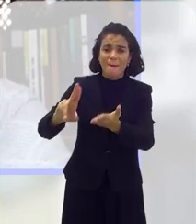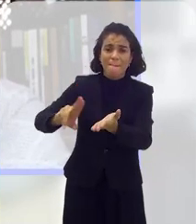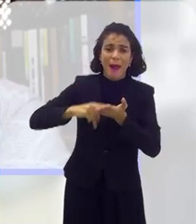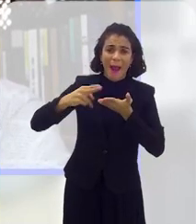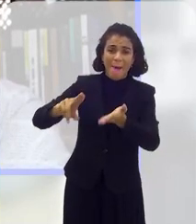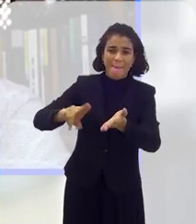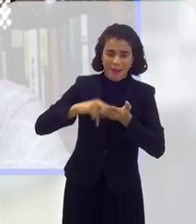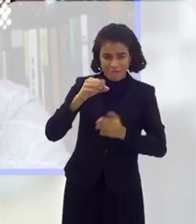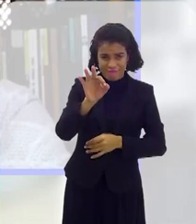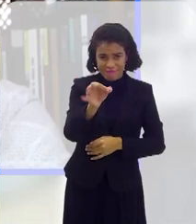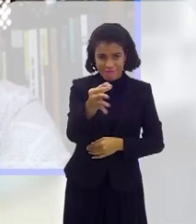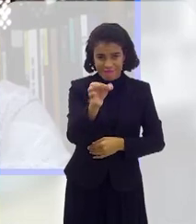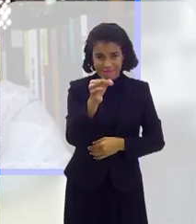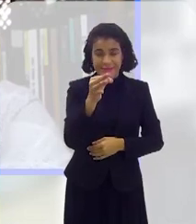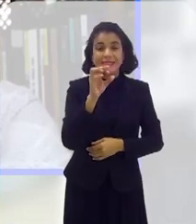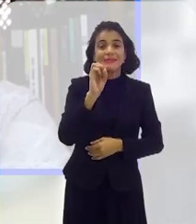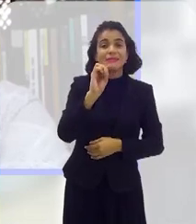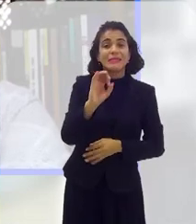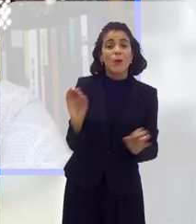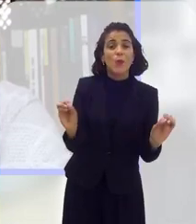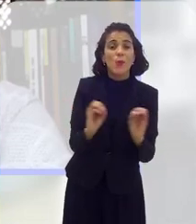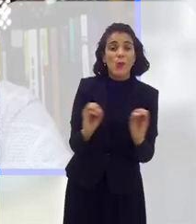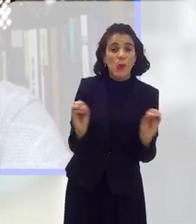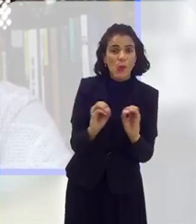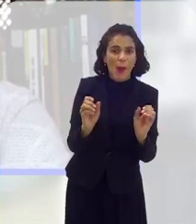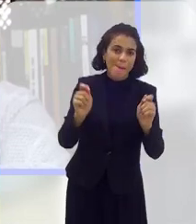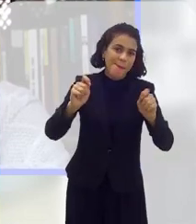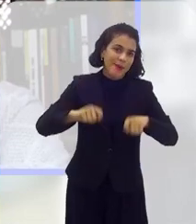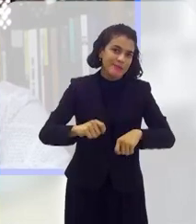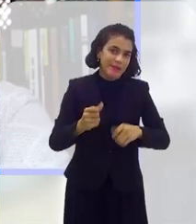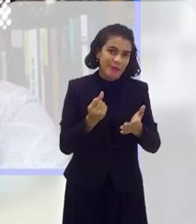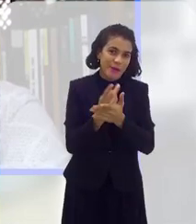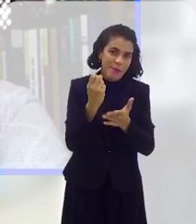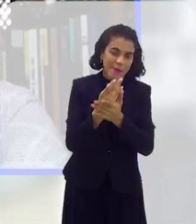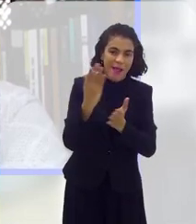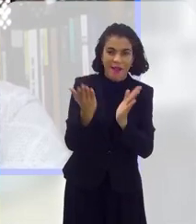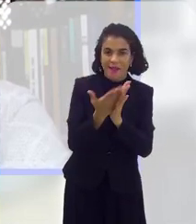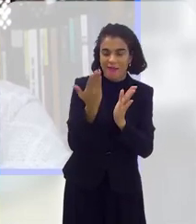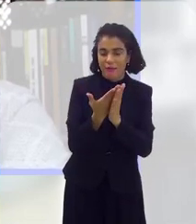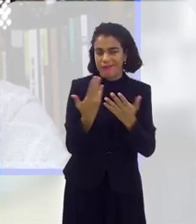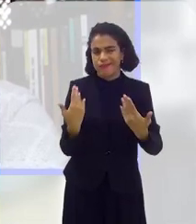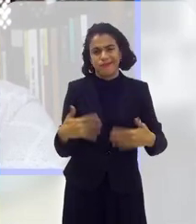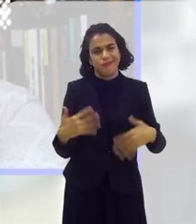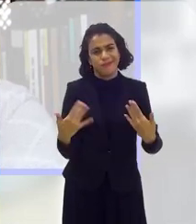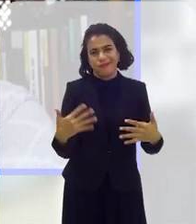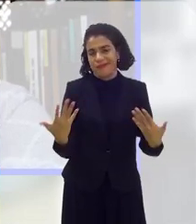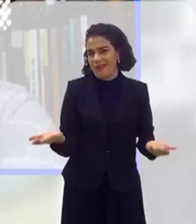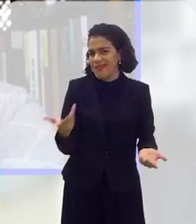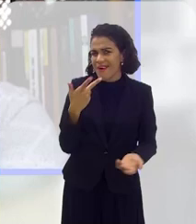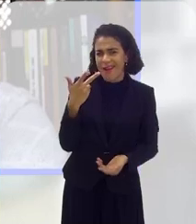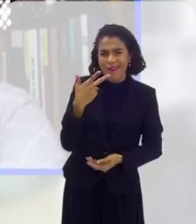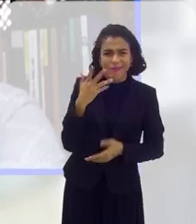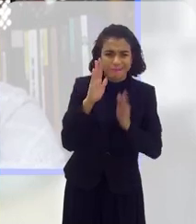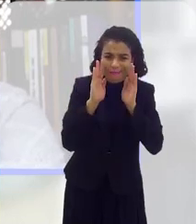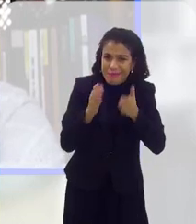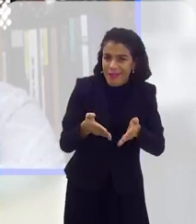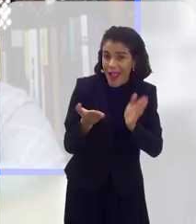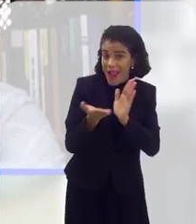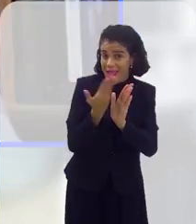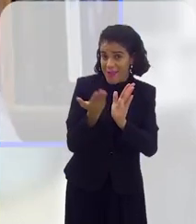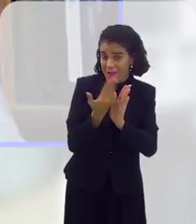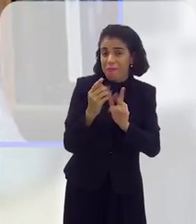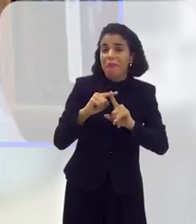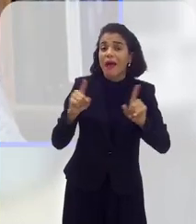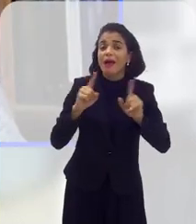casa, né? Exatamente. Se a gente não tivesse essa possibilidade de aquisição de livros, né, a gente está falando aqui especificamente